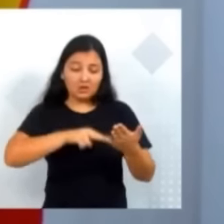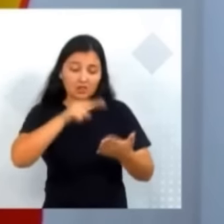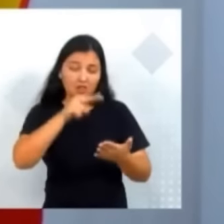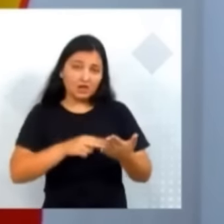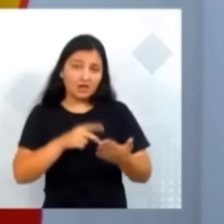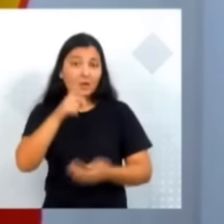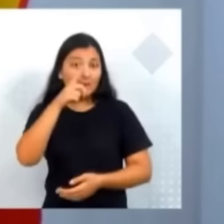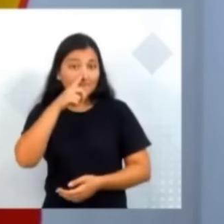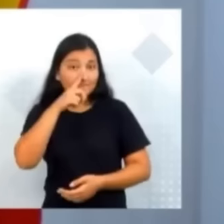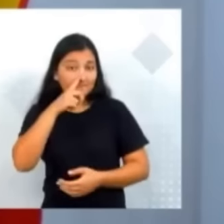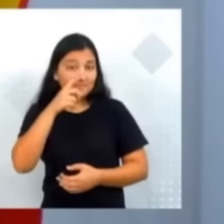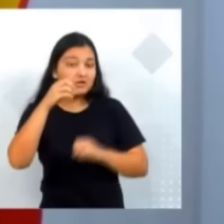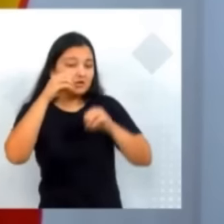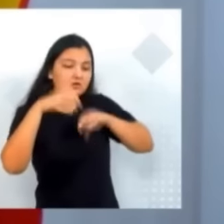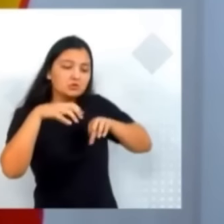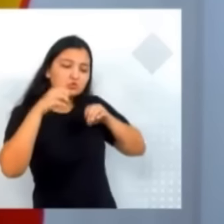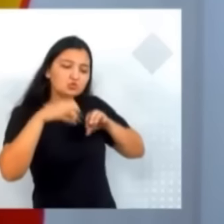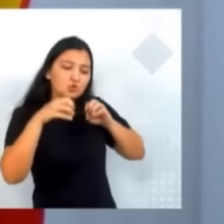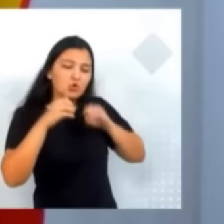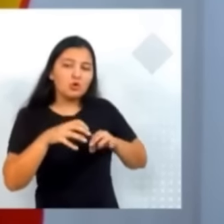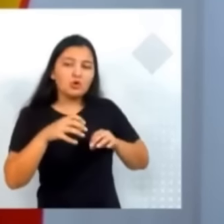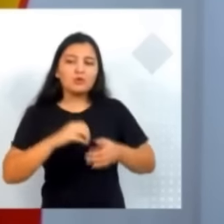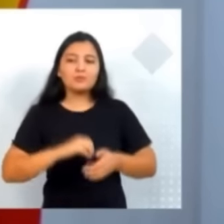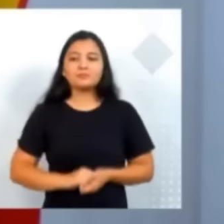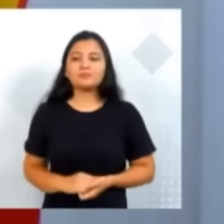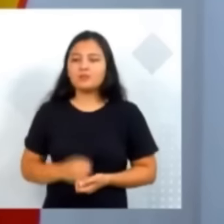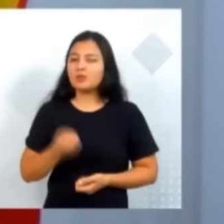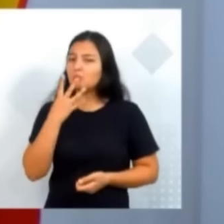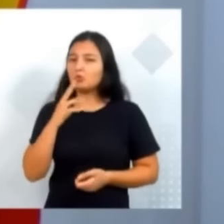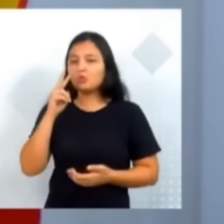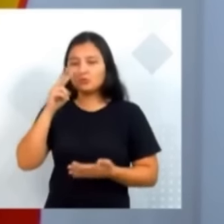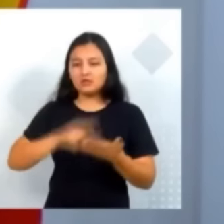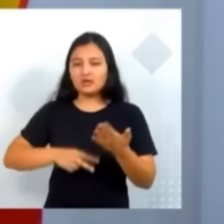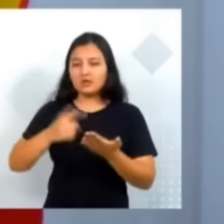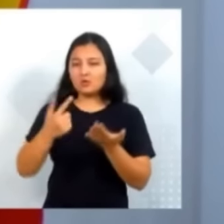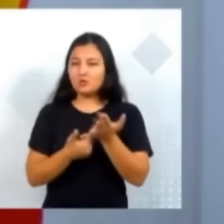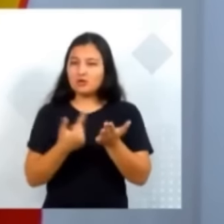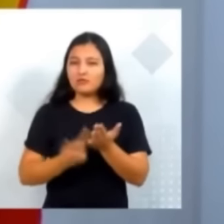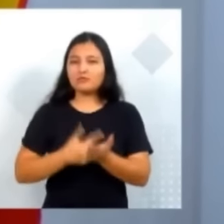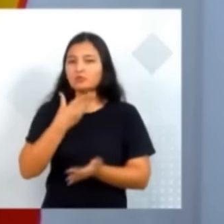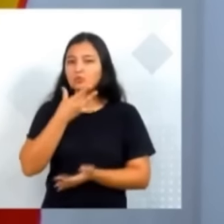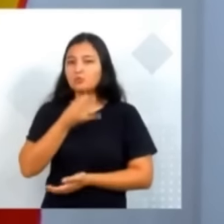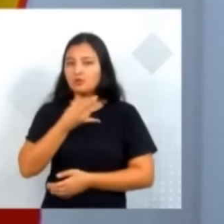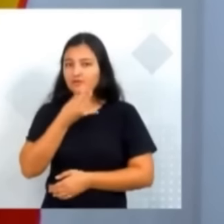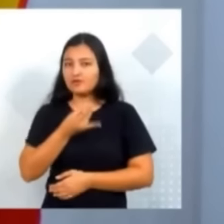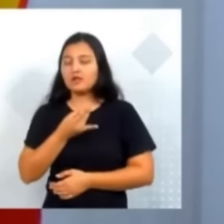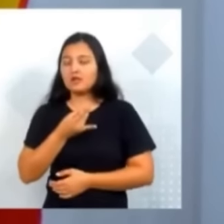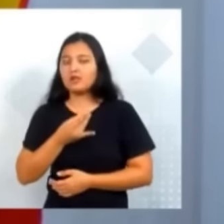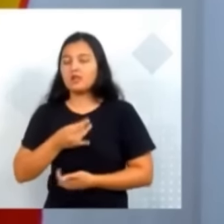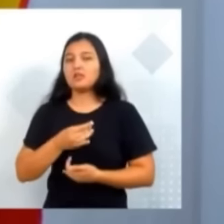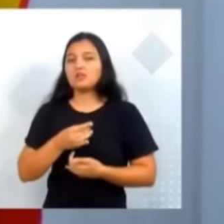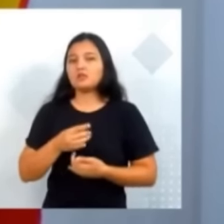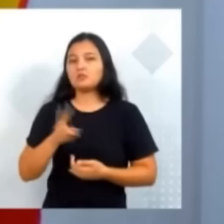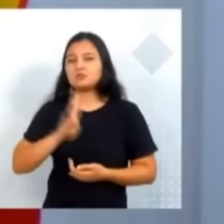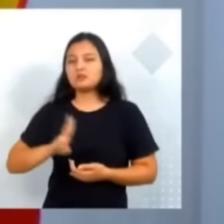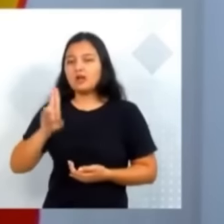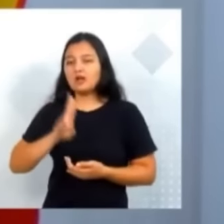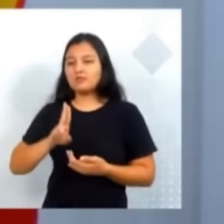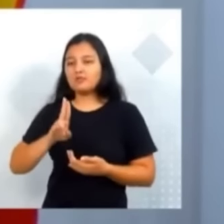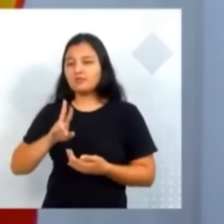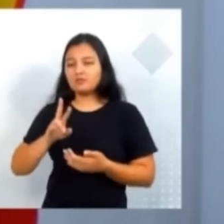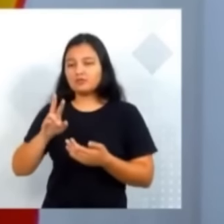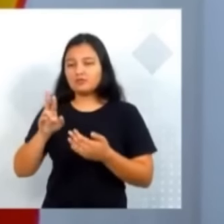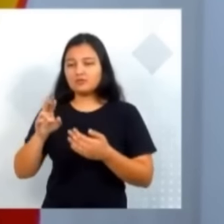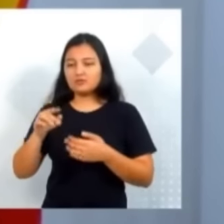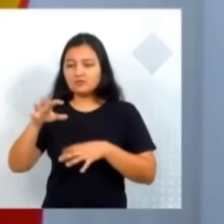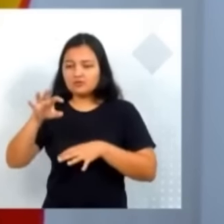mãe, que usava gravetinhos, é bom ler a biografia de Paulo Freire para ter acesso à informação, usava gravetinhos no chão, no pátio de casa,